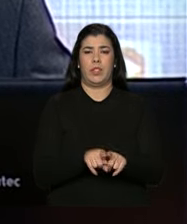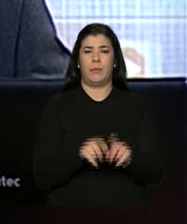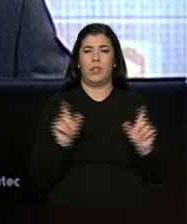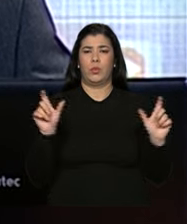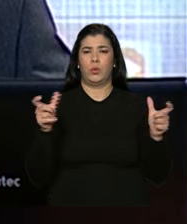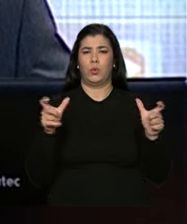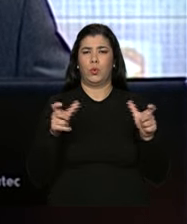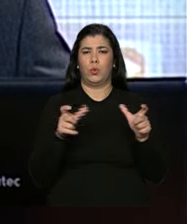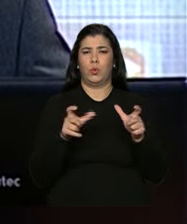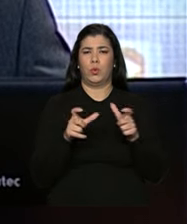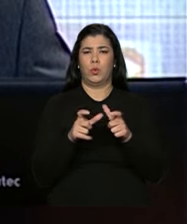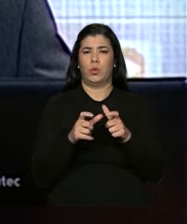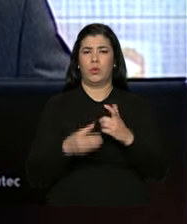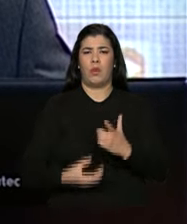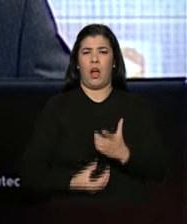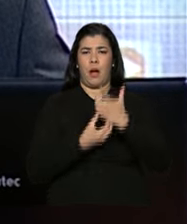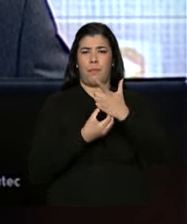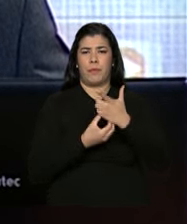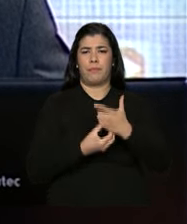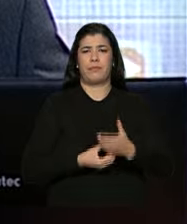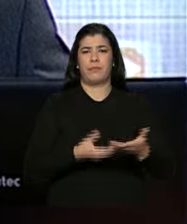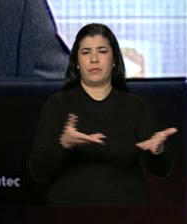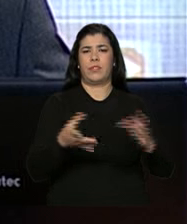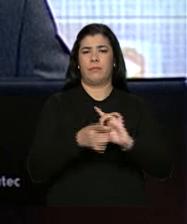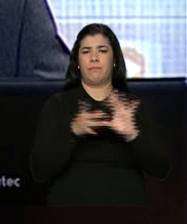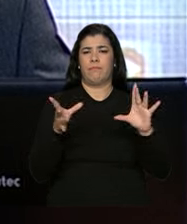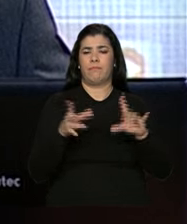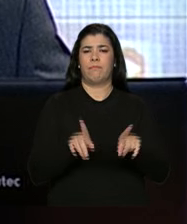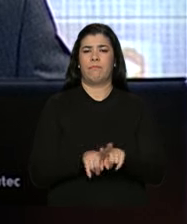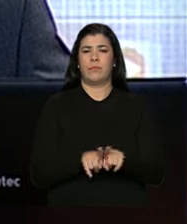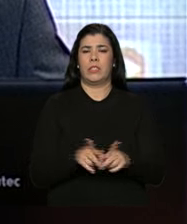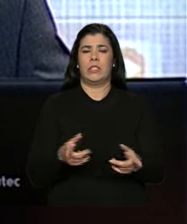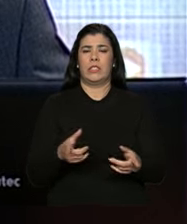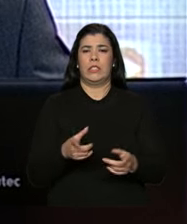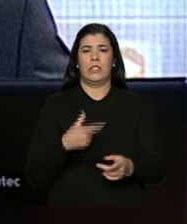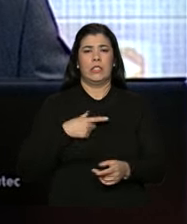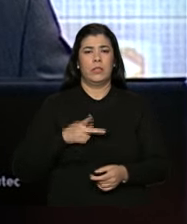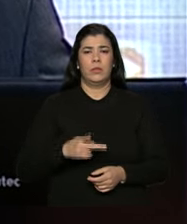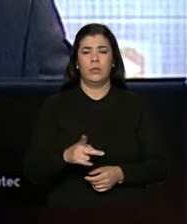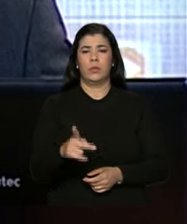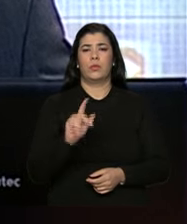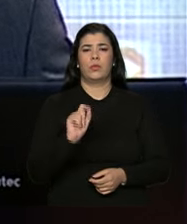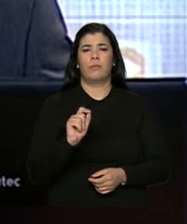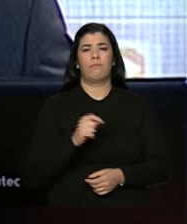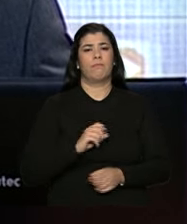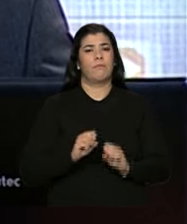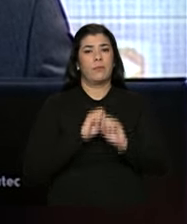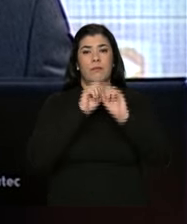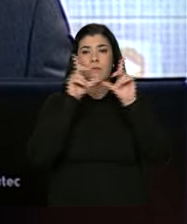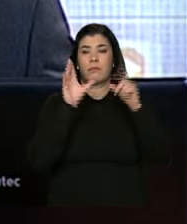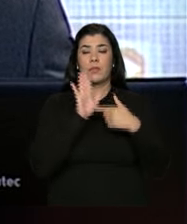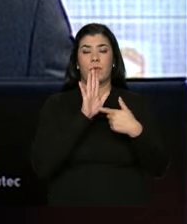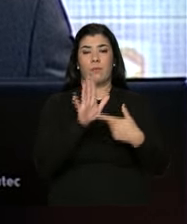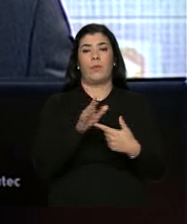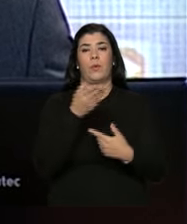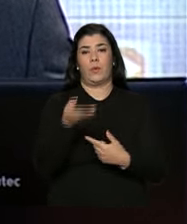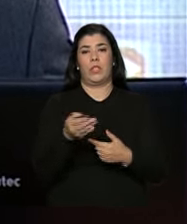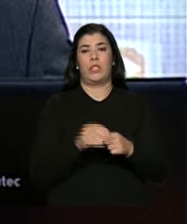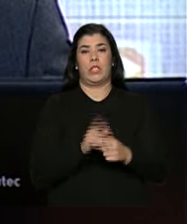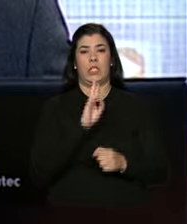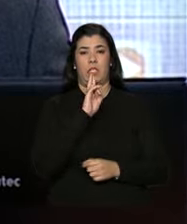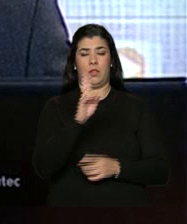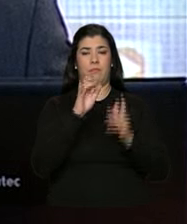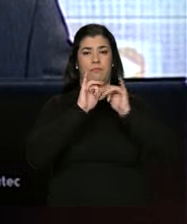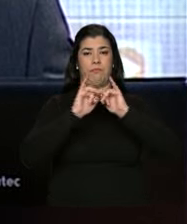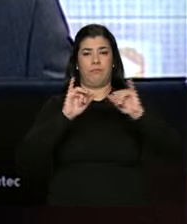muito maior. Nesse sentido, e sem me alongar eh muito mais, é evidente que o estatuto e a